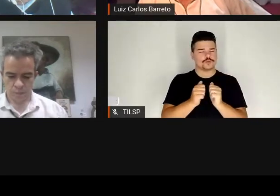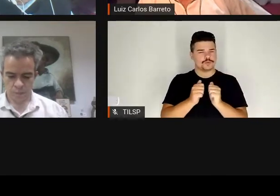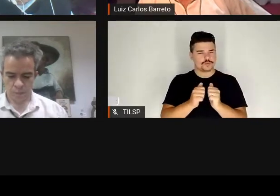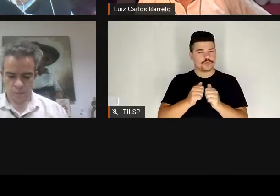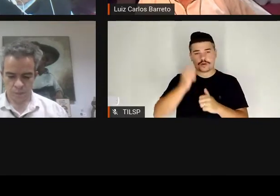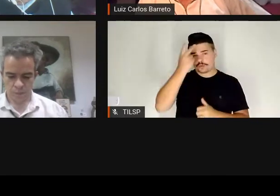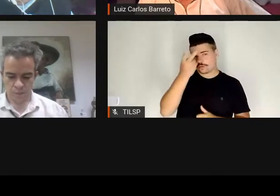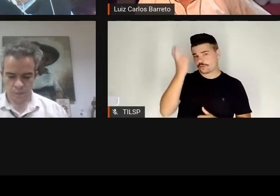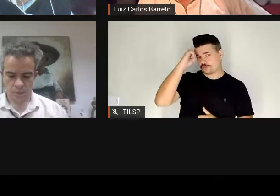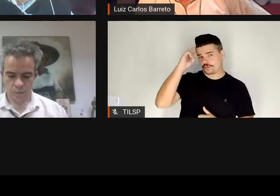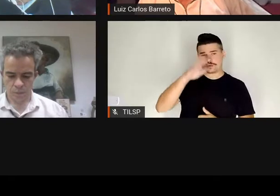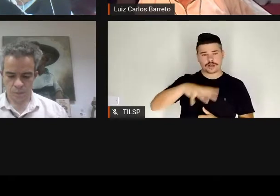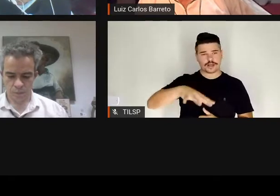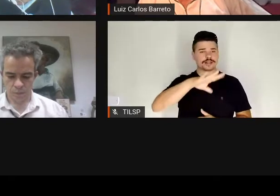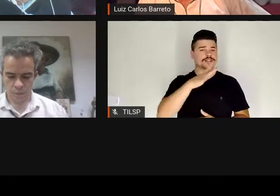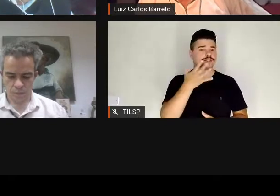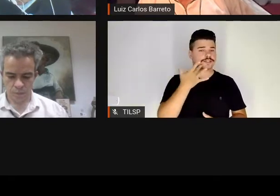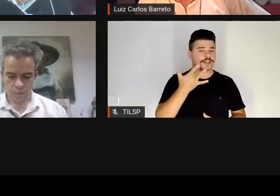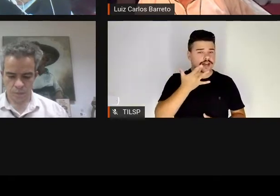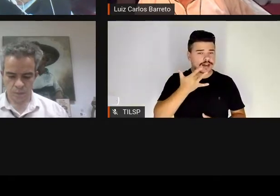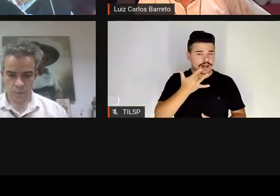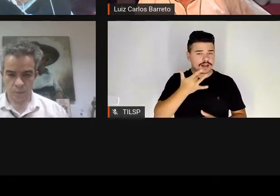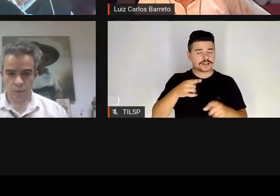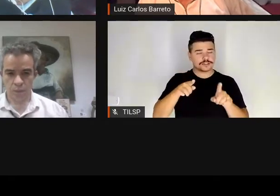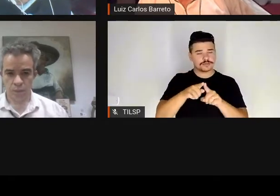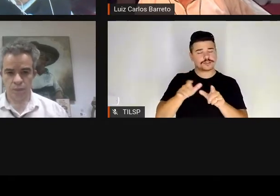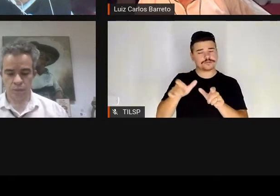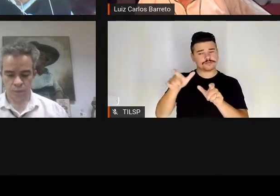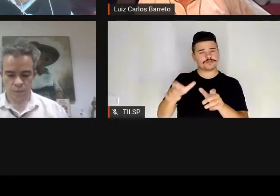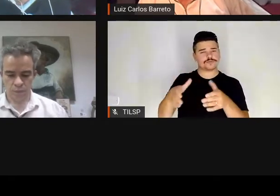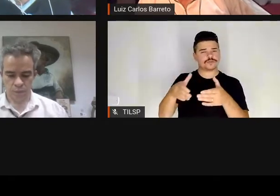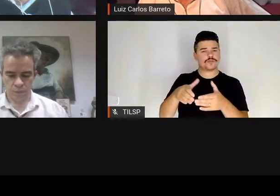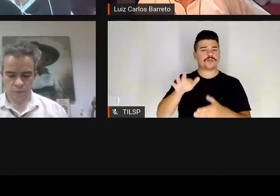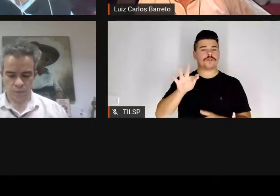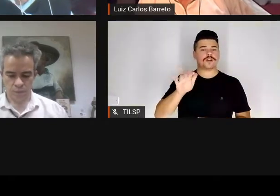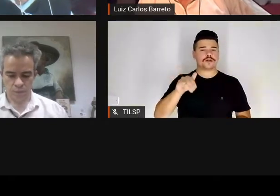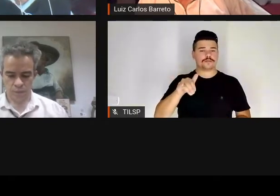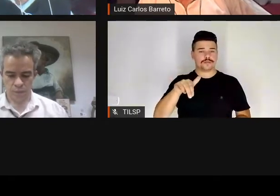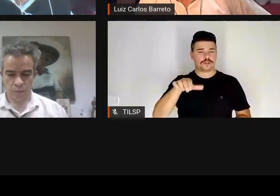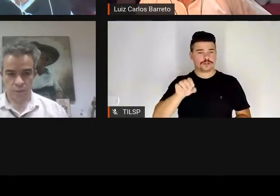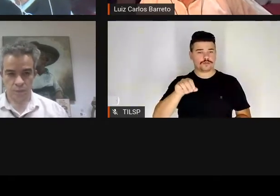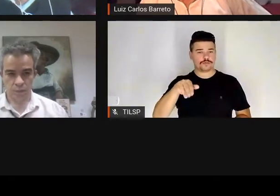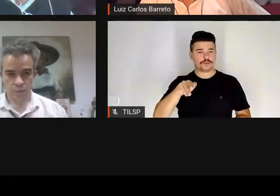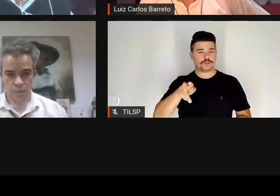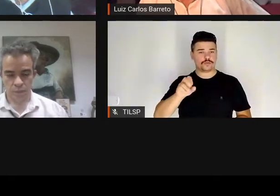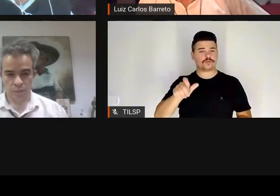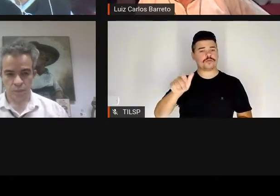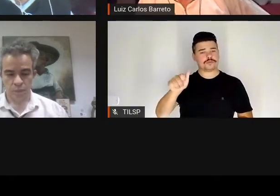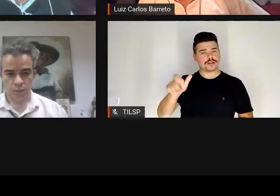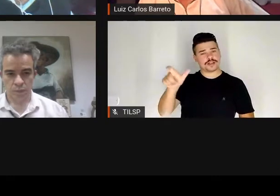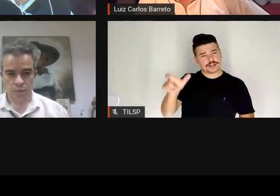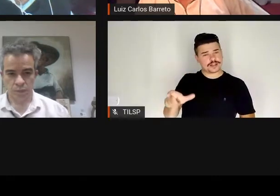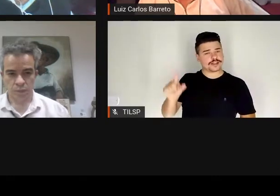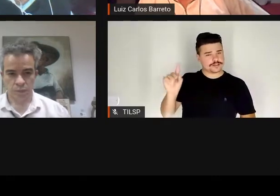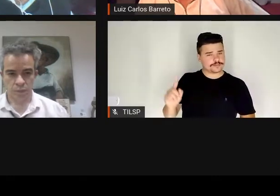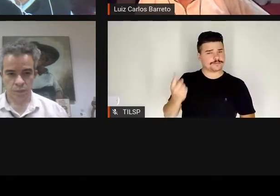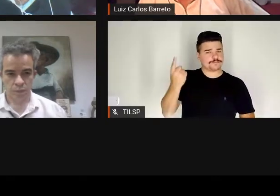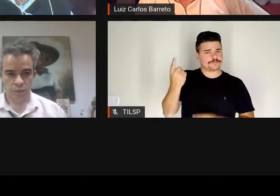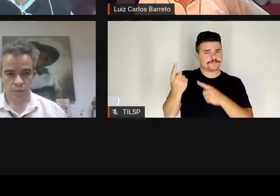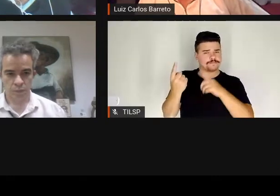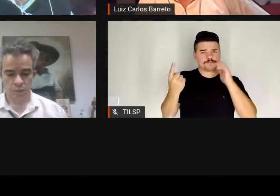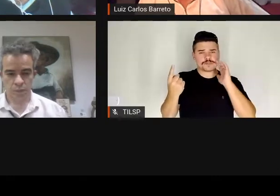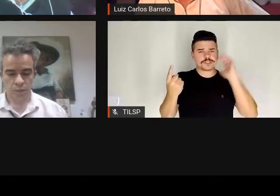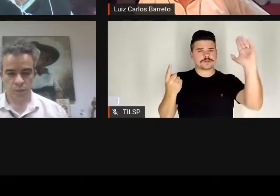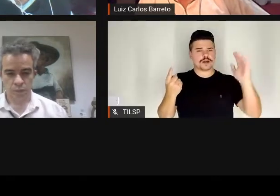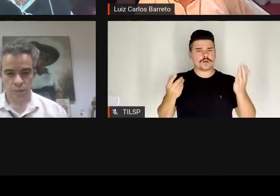agradecimento especial aqui à figura do secretário Fabiano Piuba, que, por sinal, vale ressaltar, é um dos principais